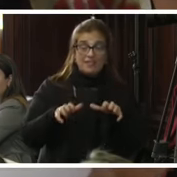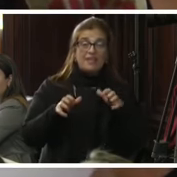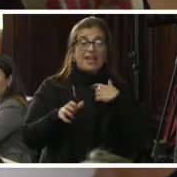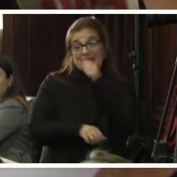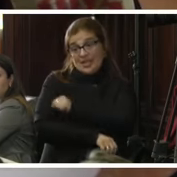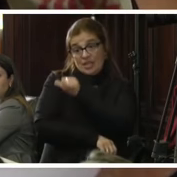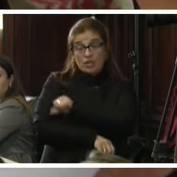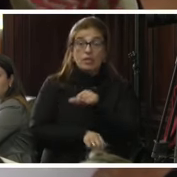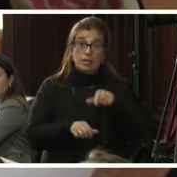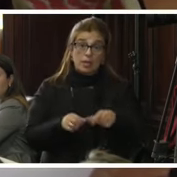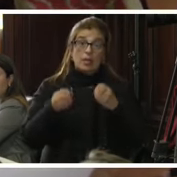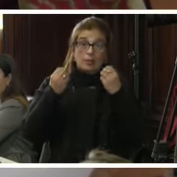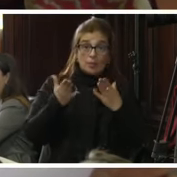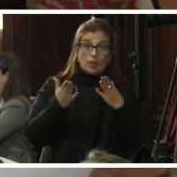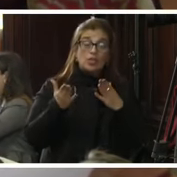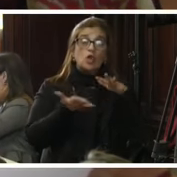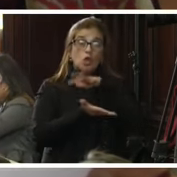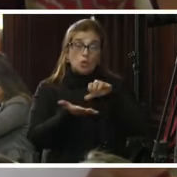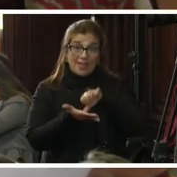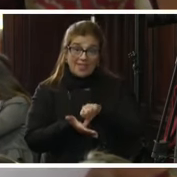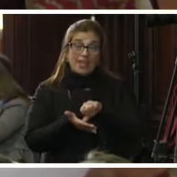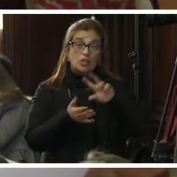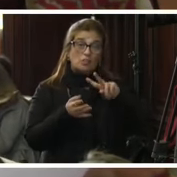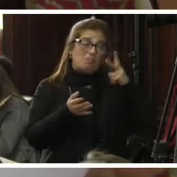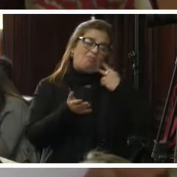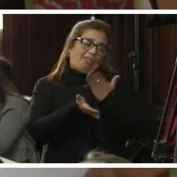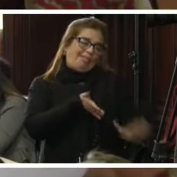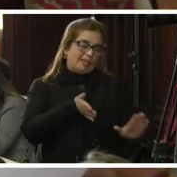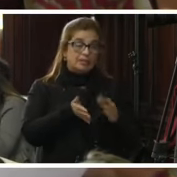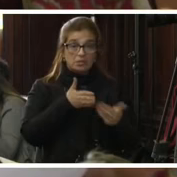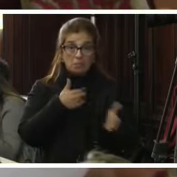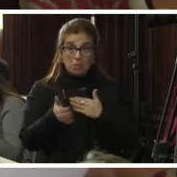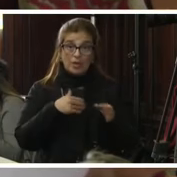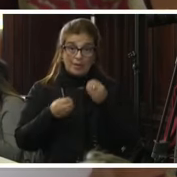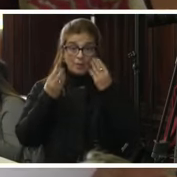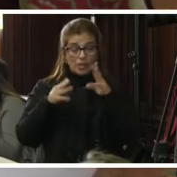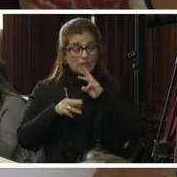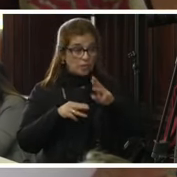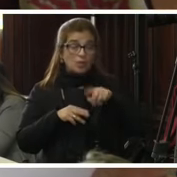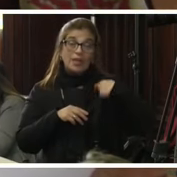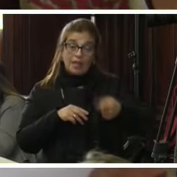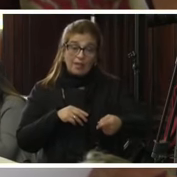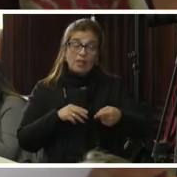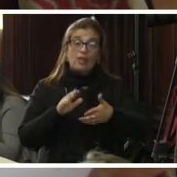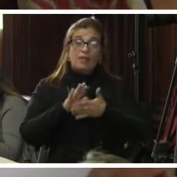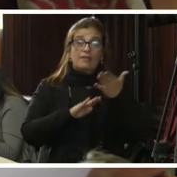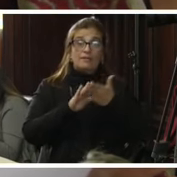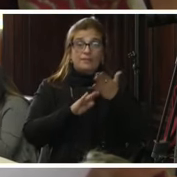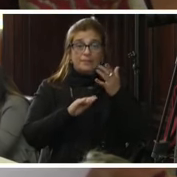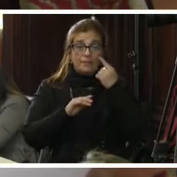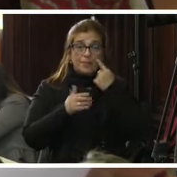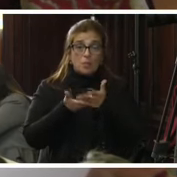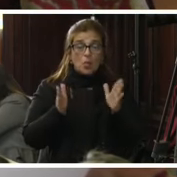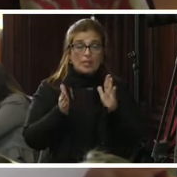Janeiro, relegando a condição de cidadãos de segunda classe. A consequência disso é um verdadeiro massacre contra os habitantes das